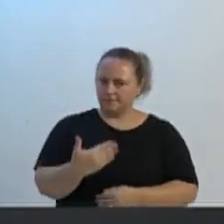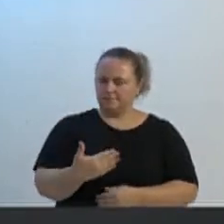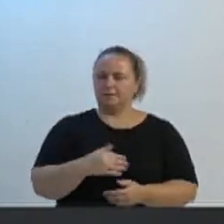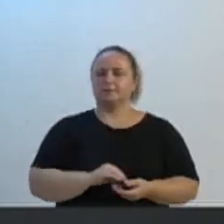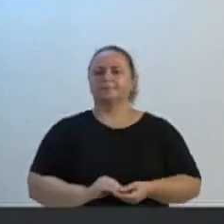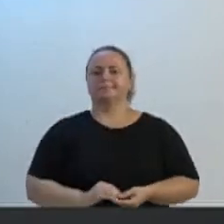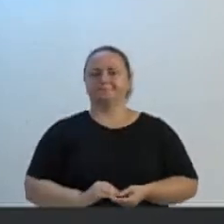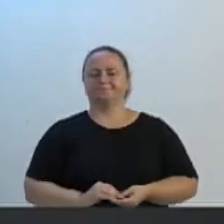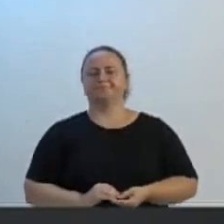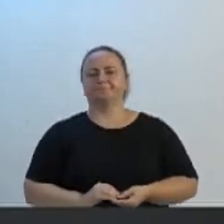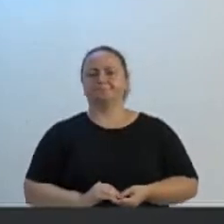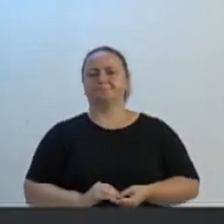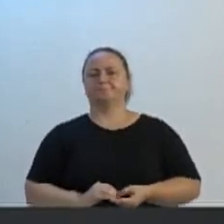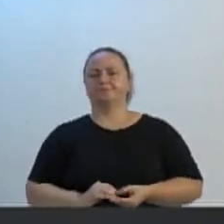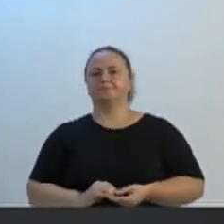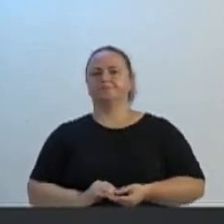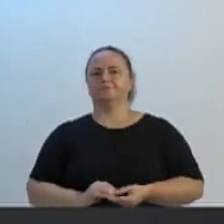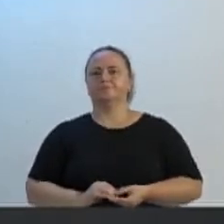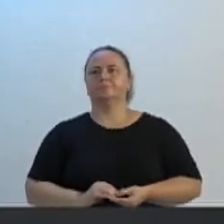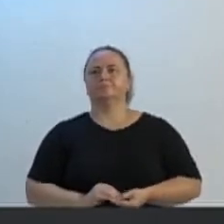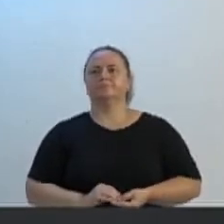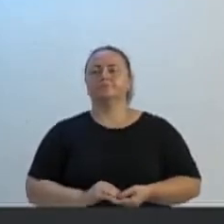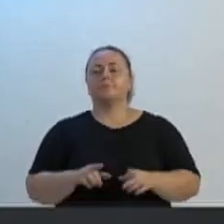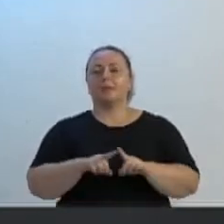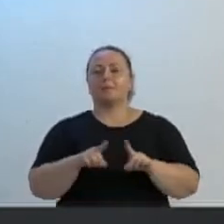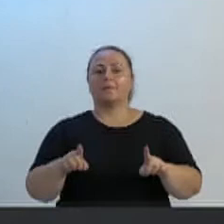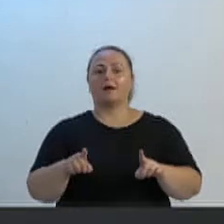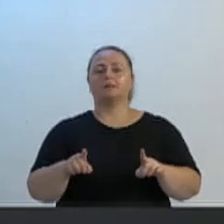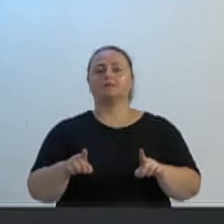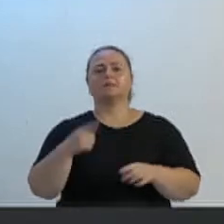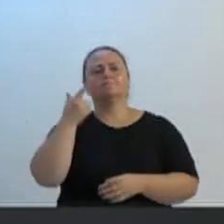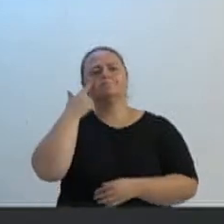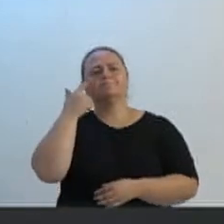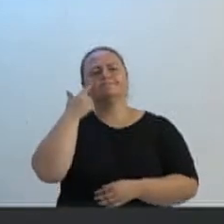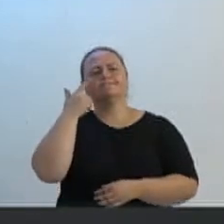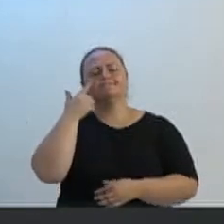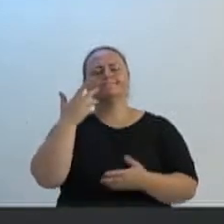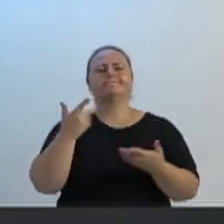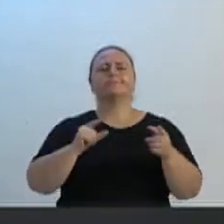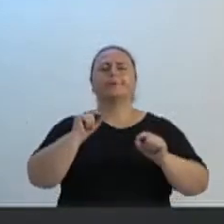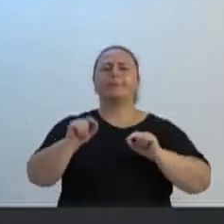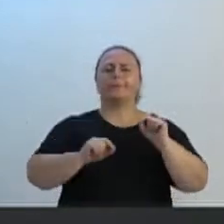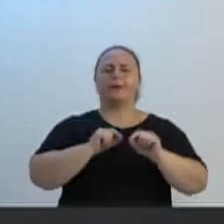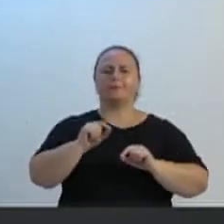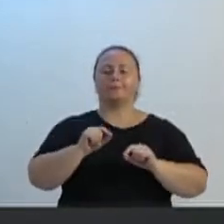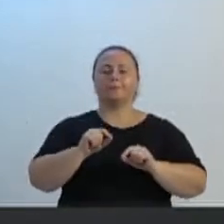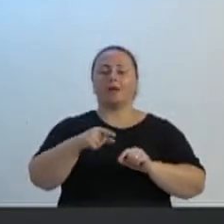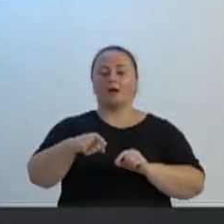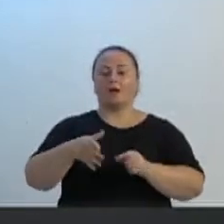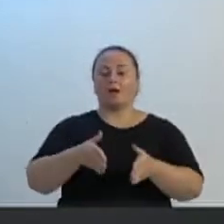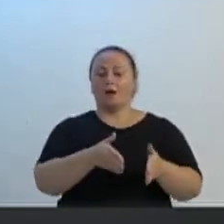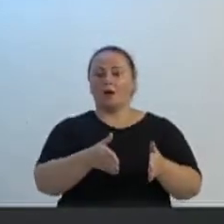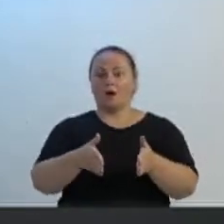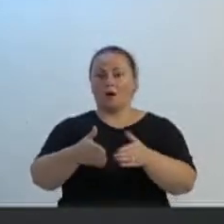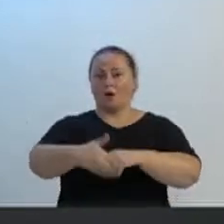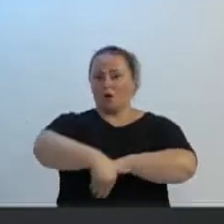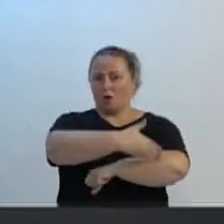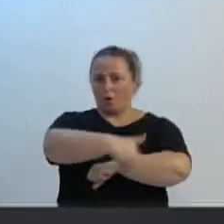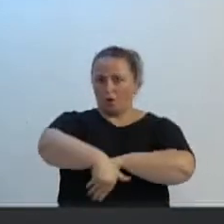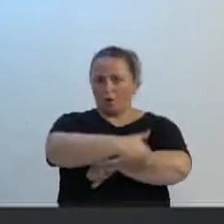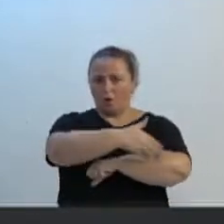por parte daquele sf assumindo half-mini mais uma vez não certificaram que havia é arterial e nenhuma